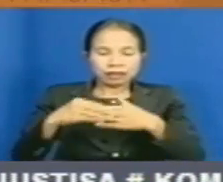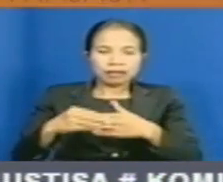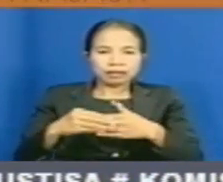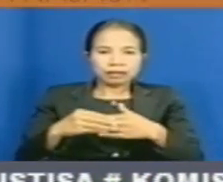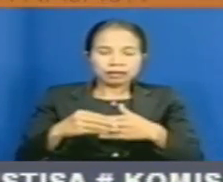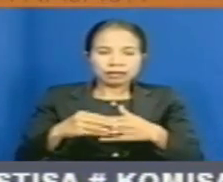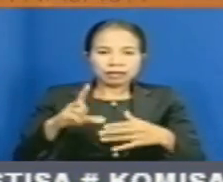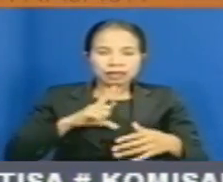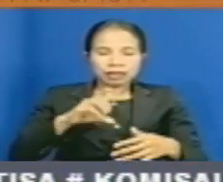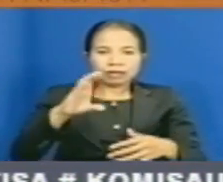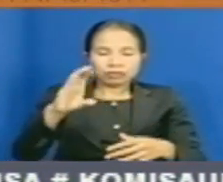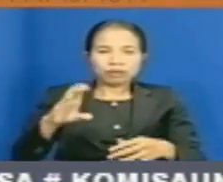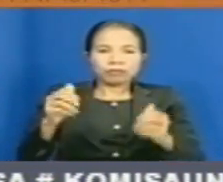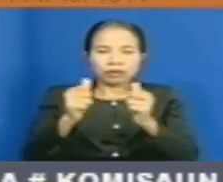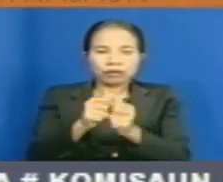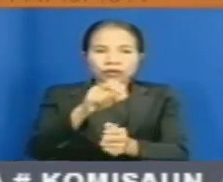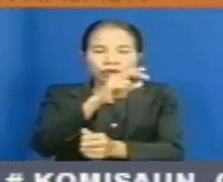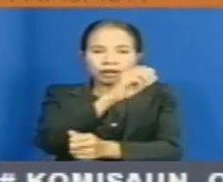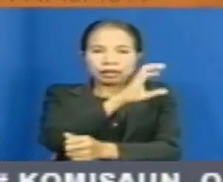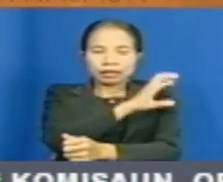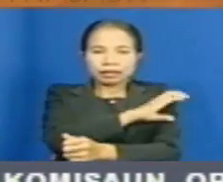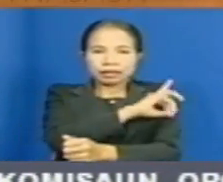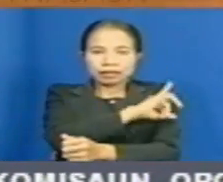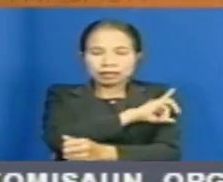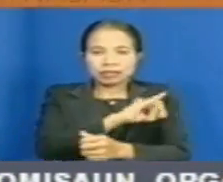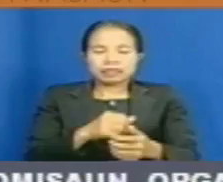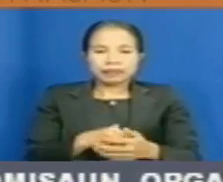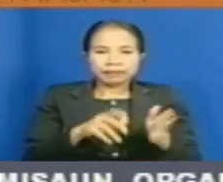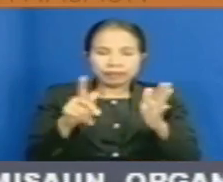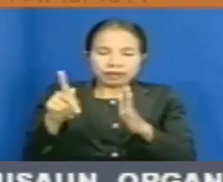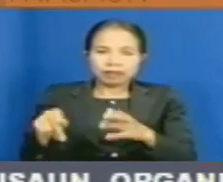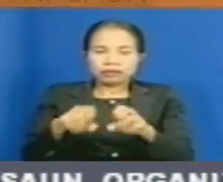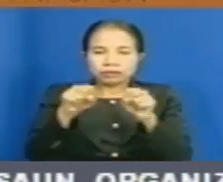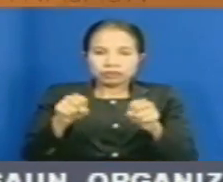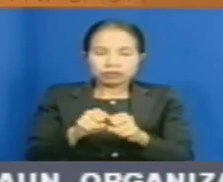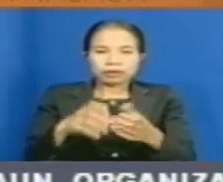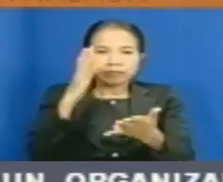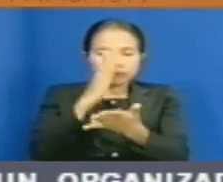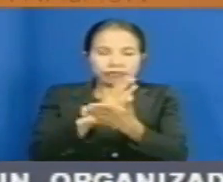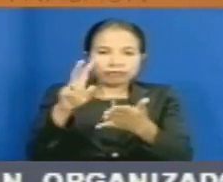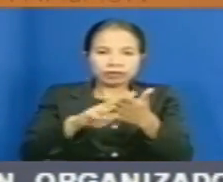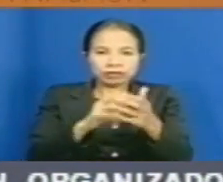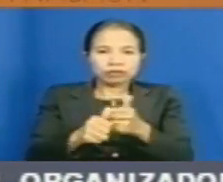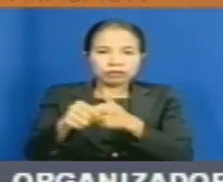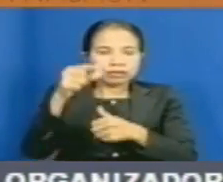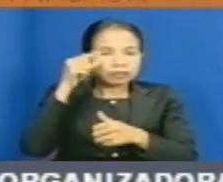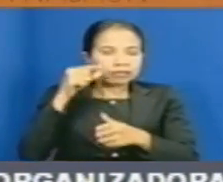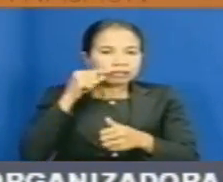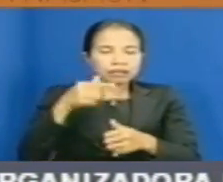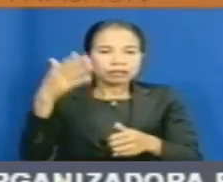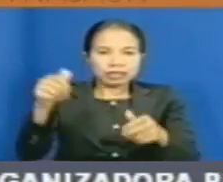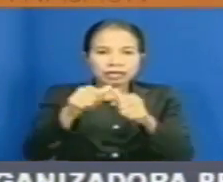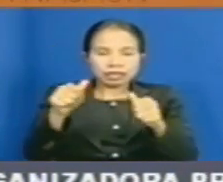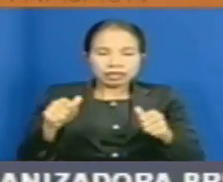Autoridade la Clubar Hockey Internacional socializa plano a San Suco, onde prevene violência baseia ba gênero e